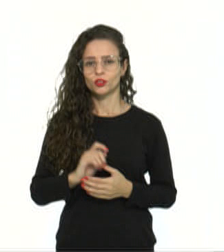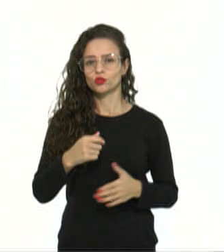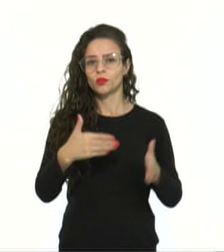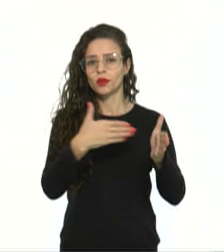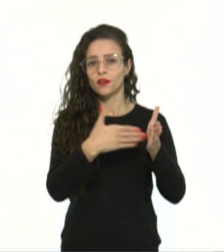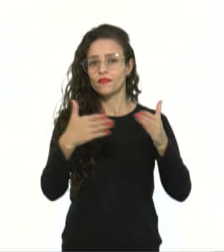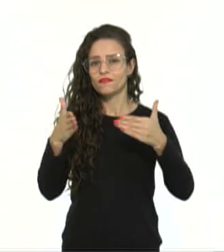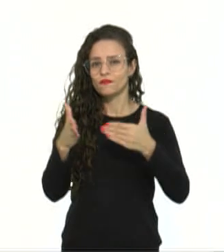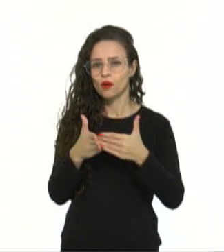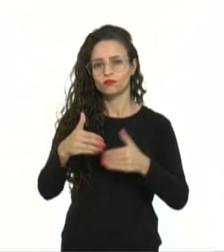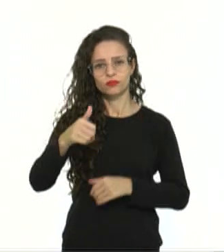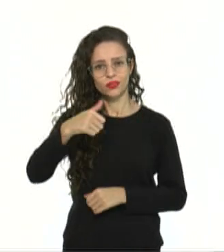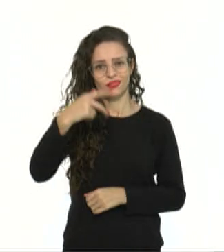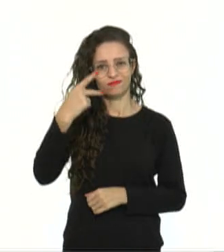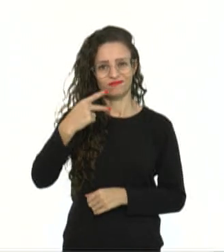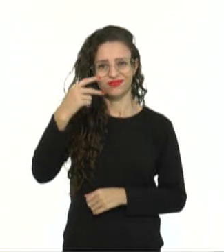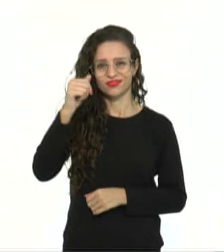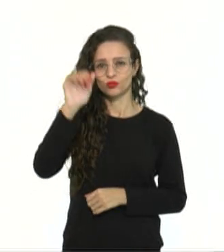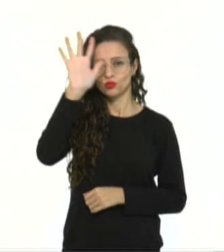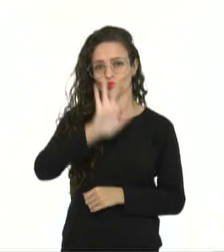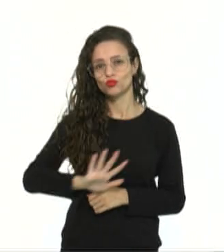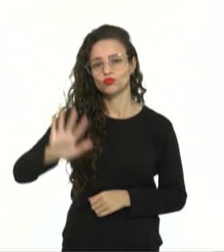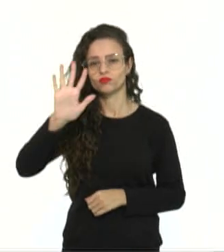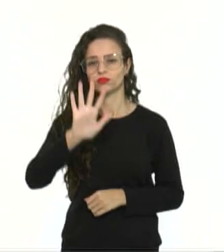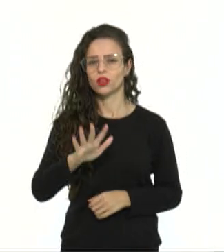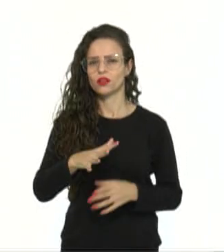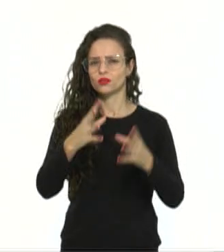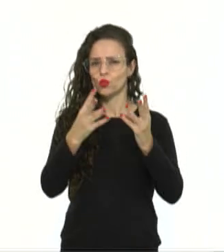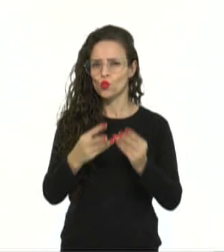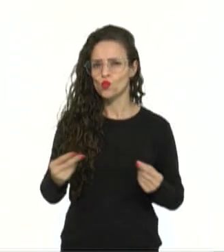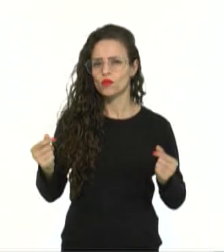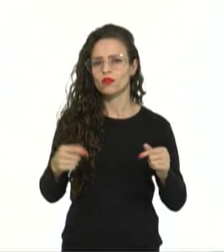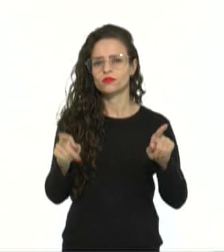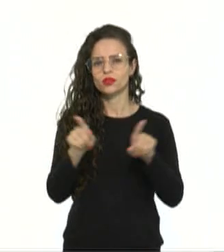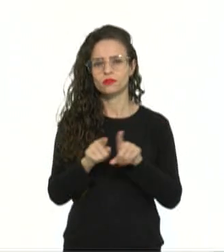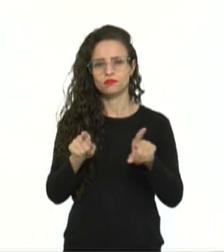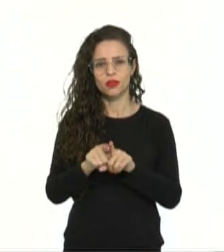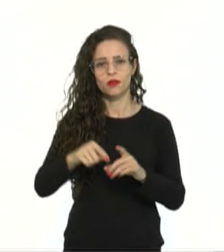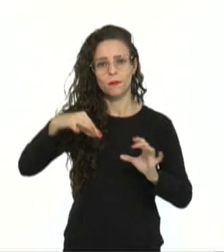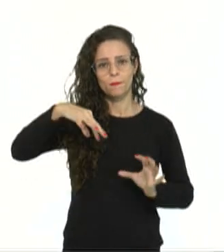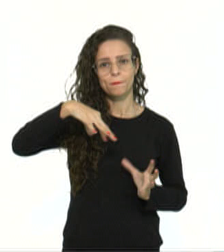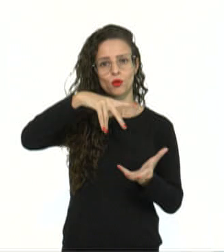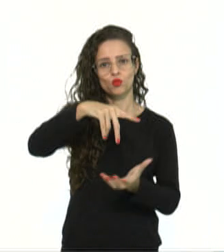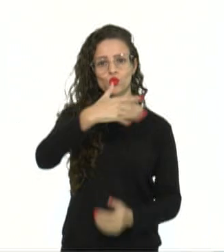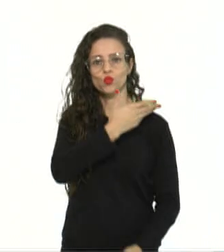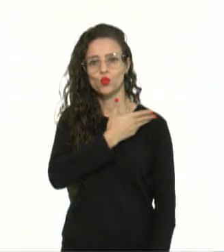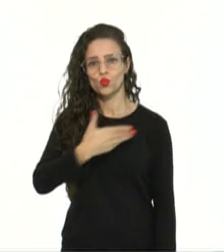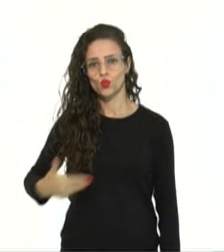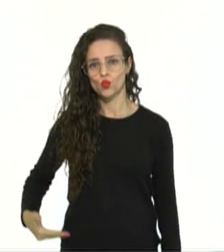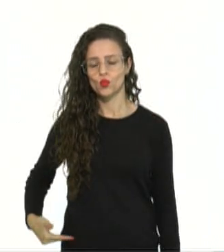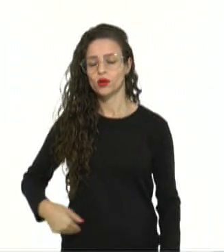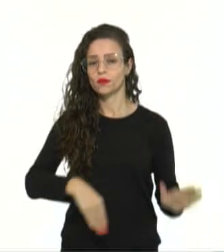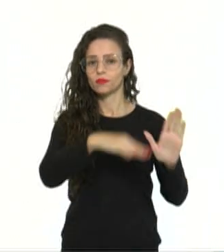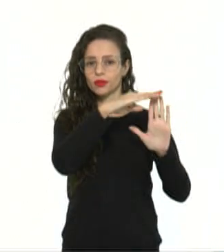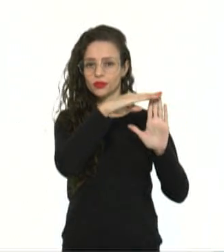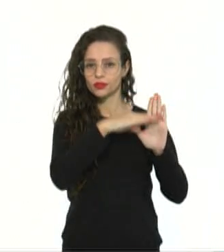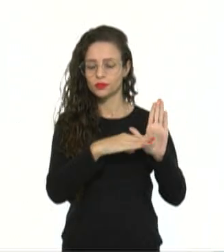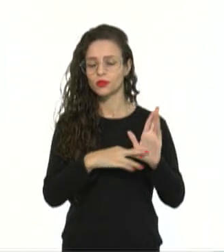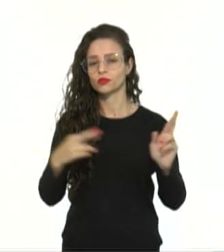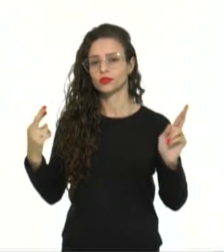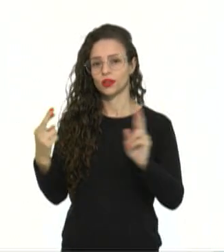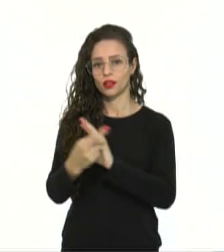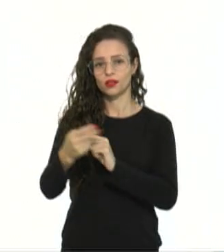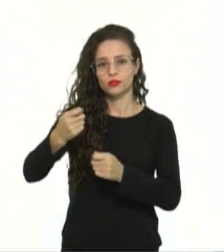nacionais perderiam parte do sentido e o mundo seria governado pelos princípios das relações